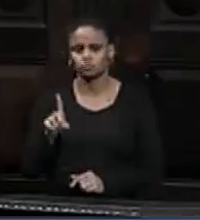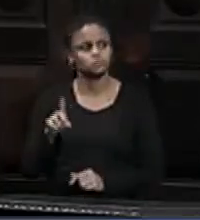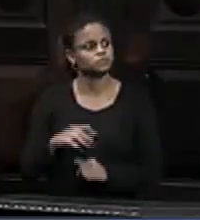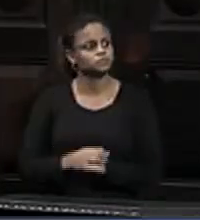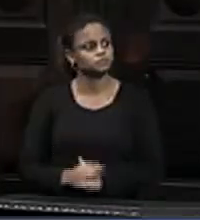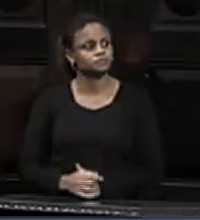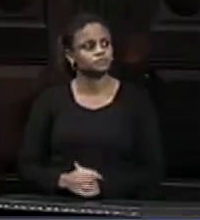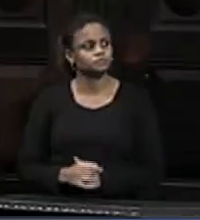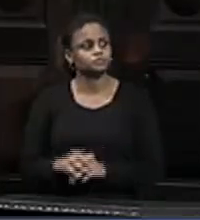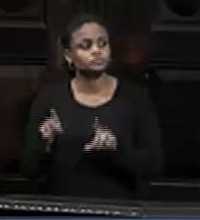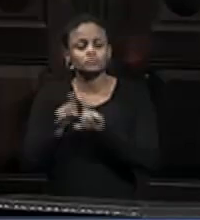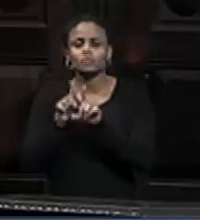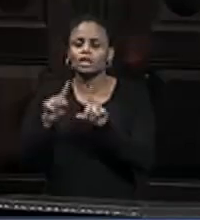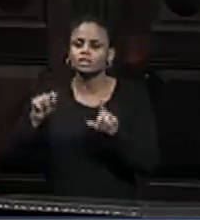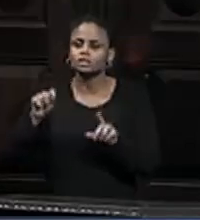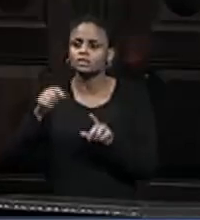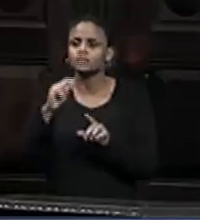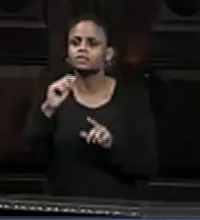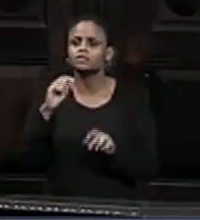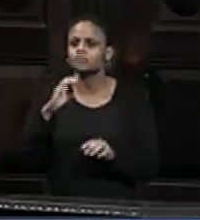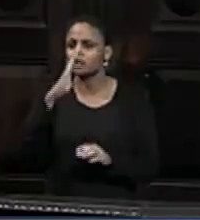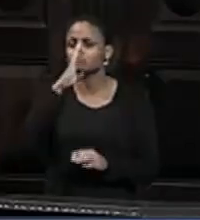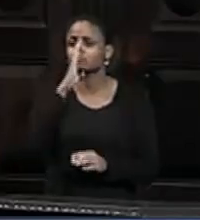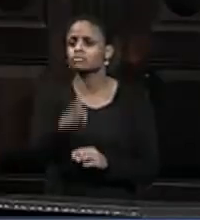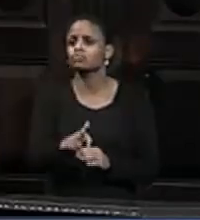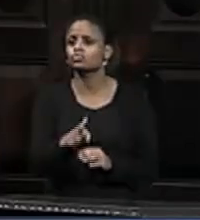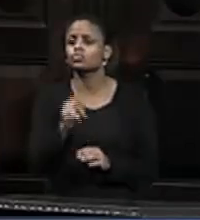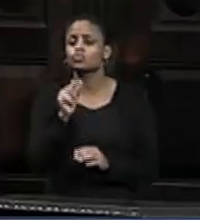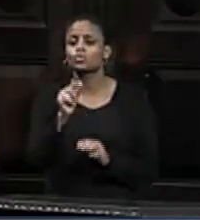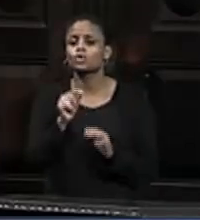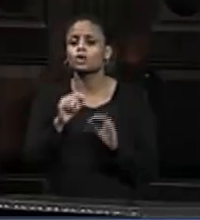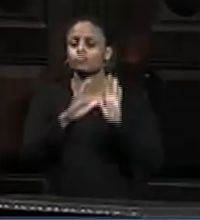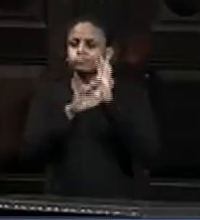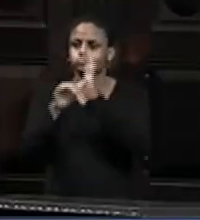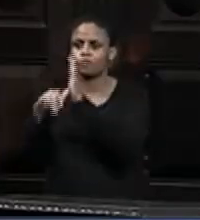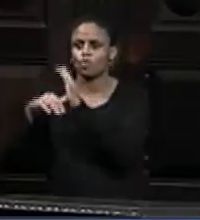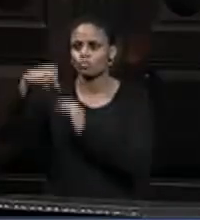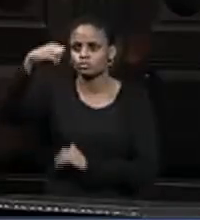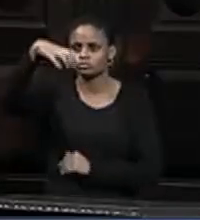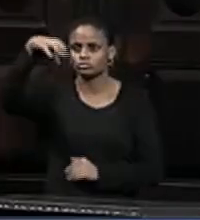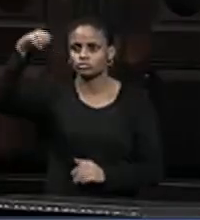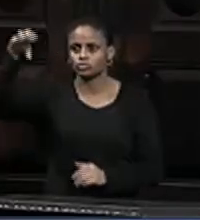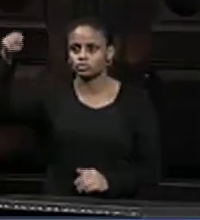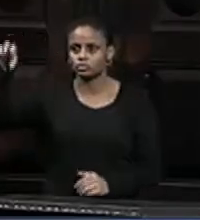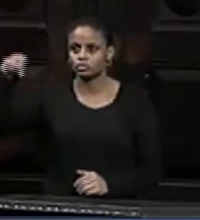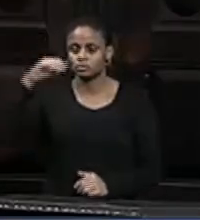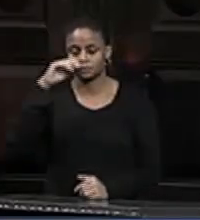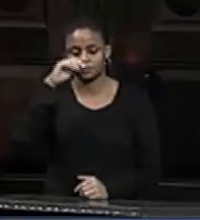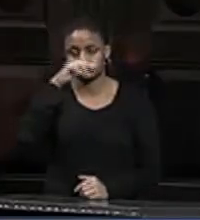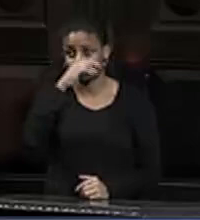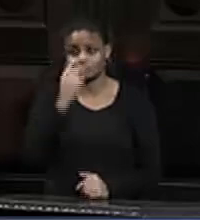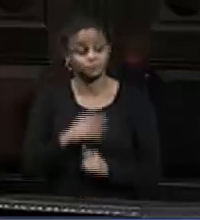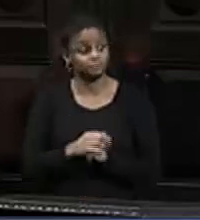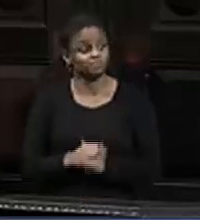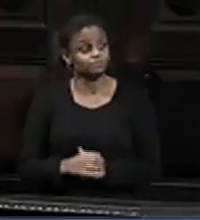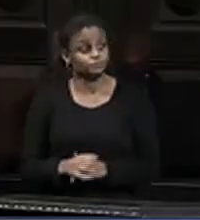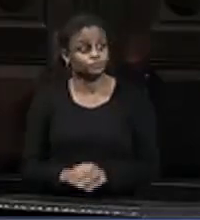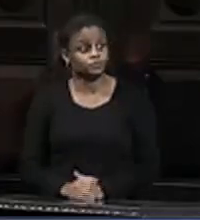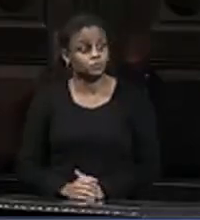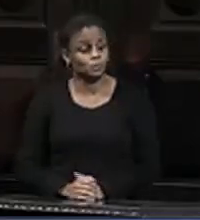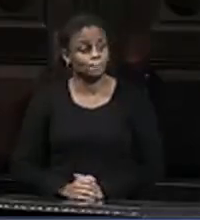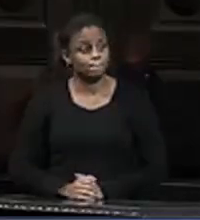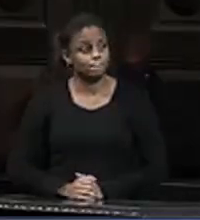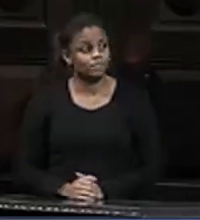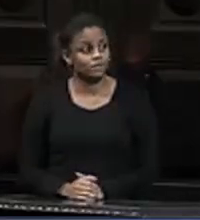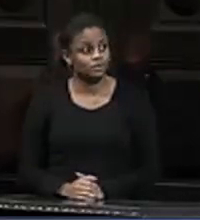Colocamos também extorsão, que a energia elétrica passa a ser essencial à sobrevivência das